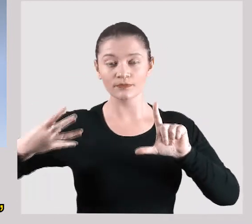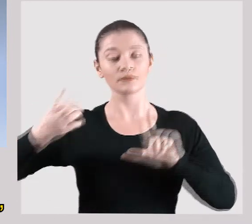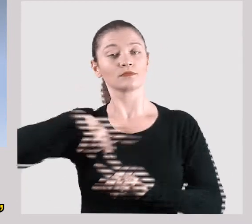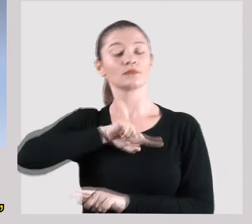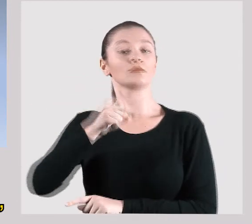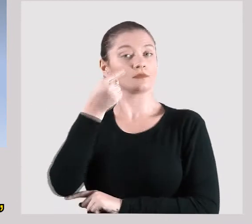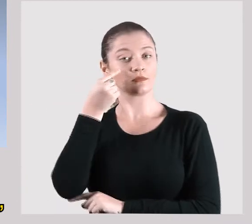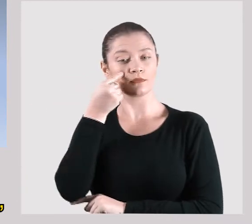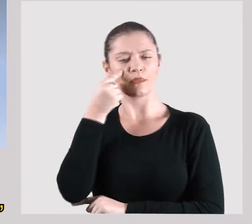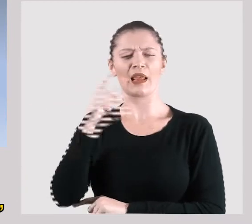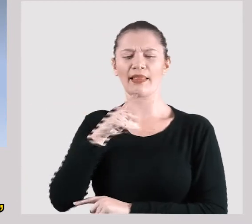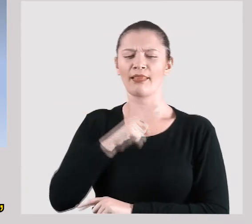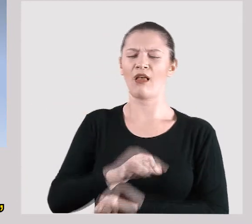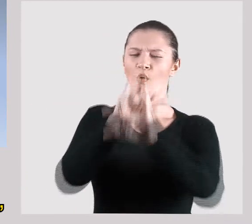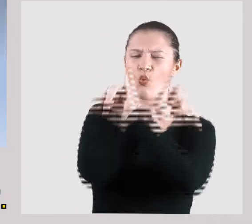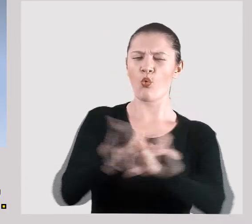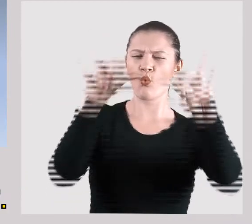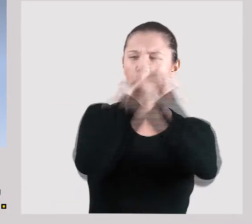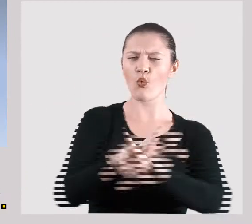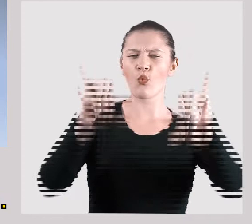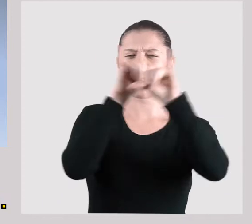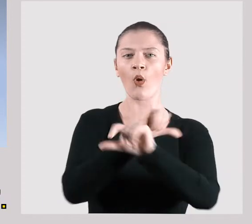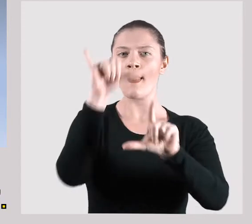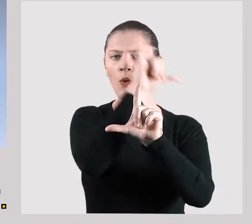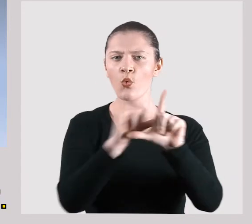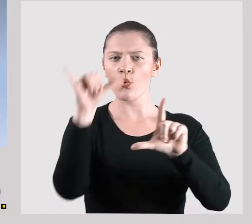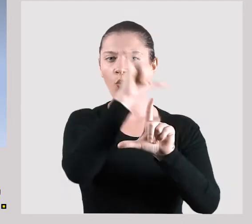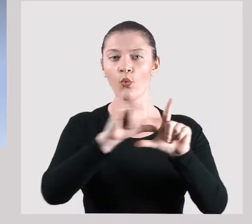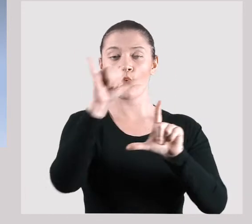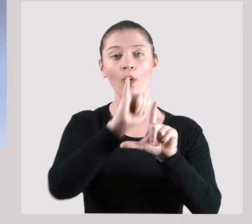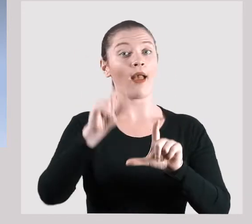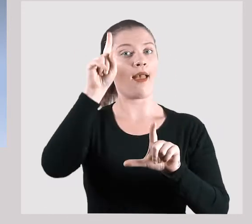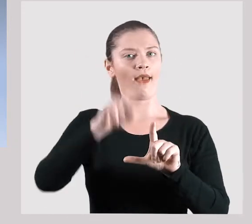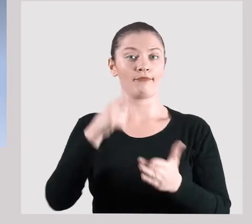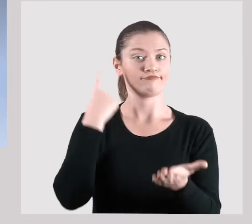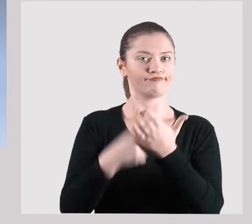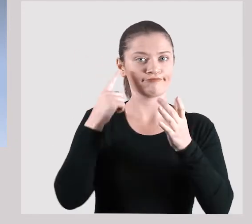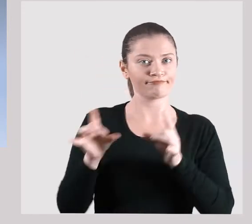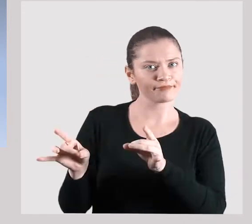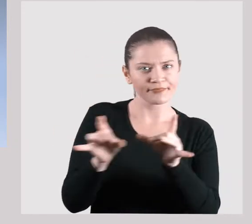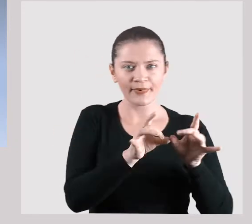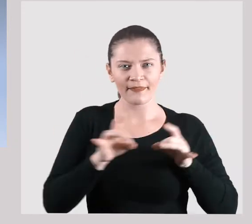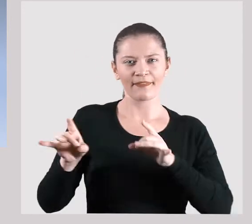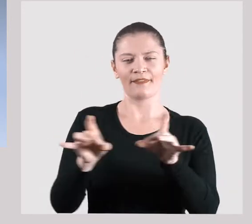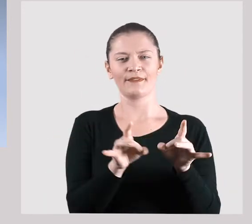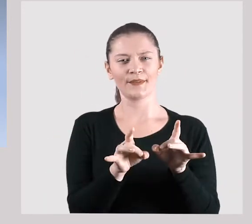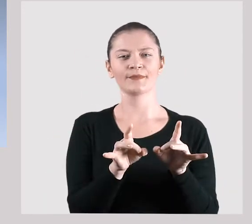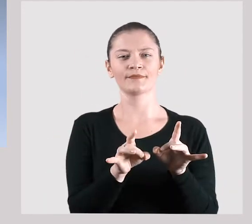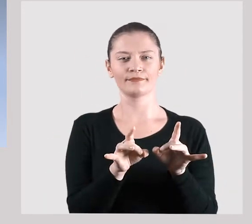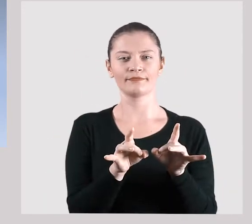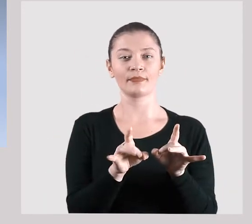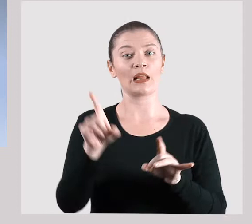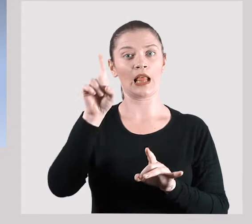né, tem muito marketing, propaganda, tem muito a ver com business, né, então